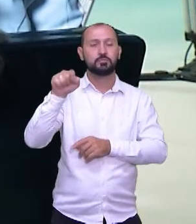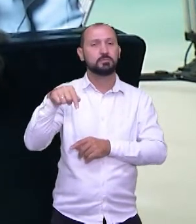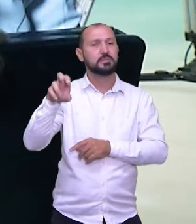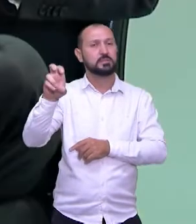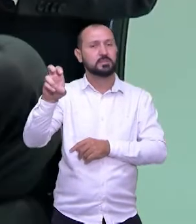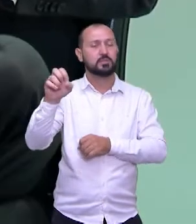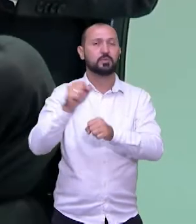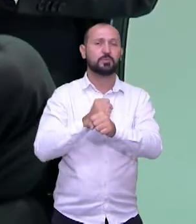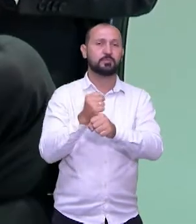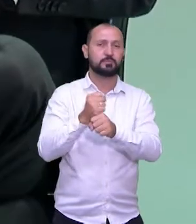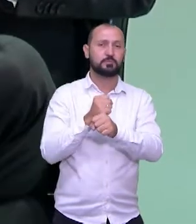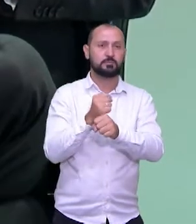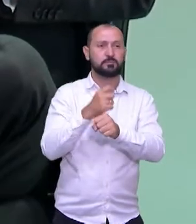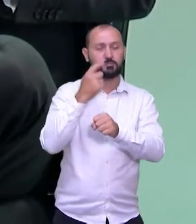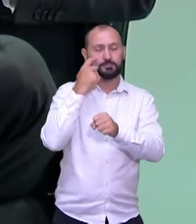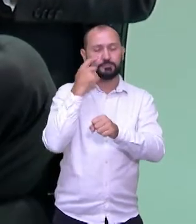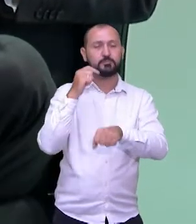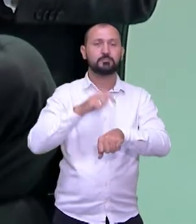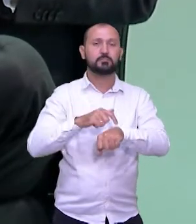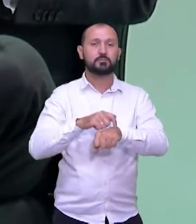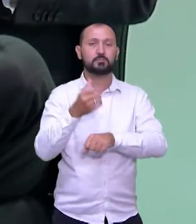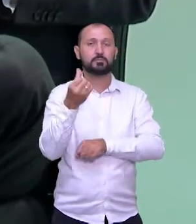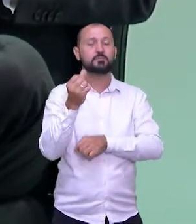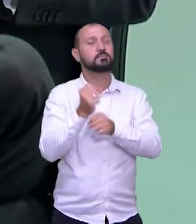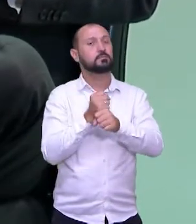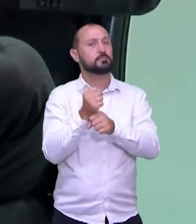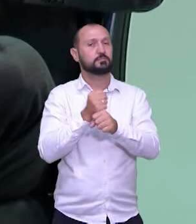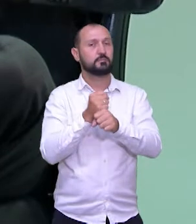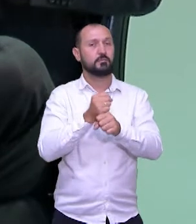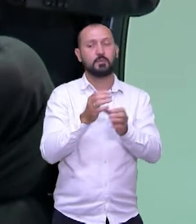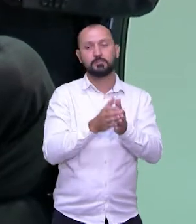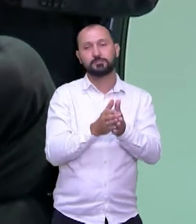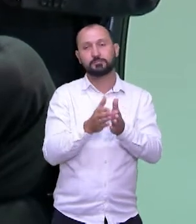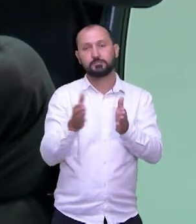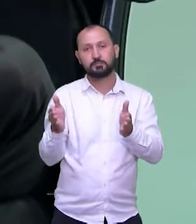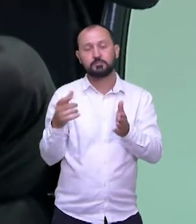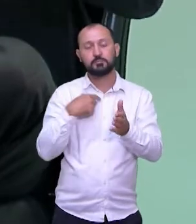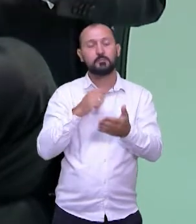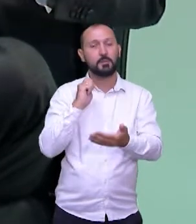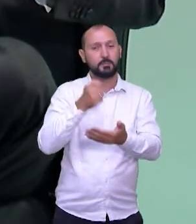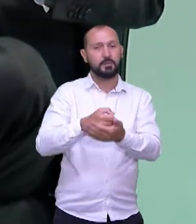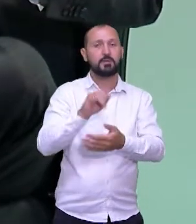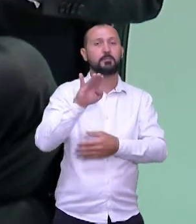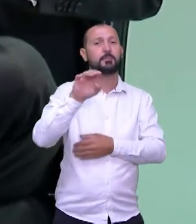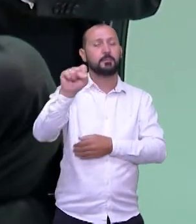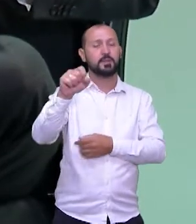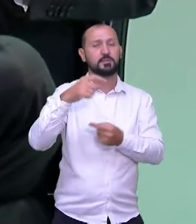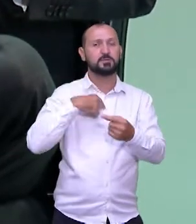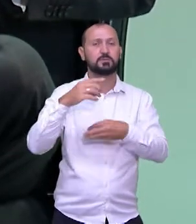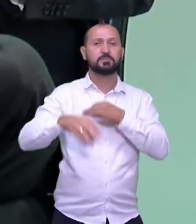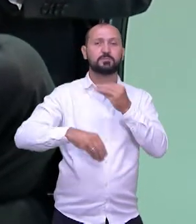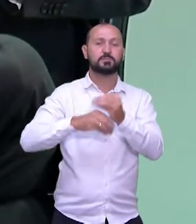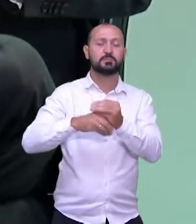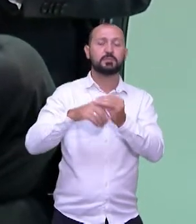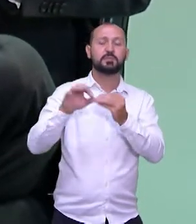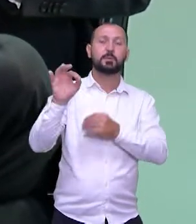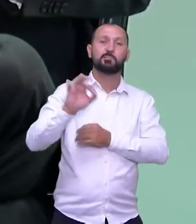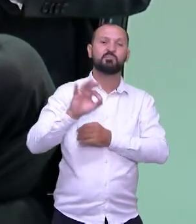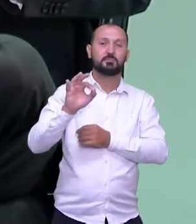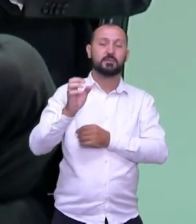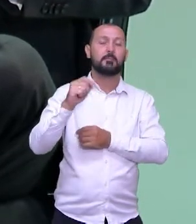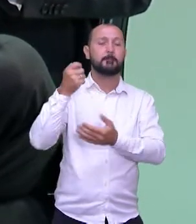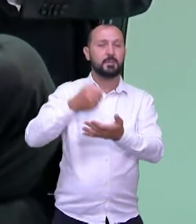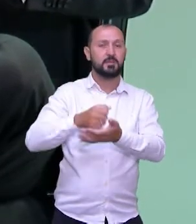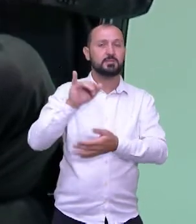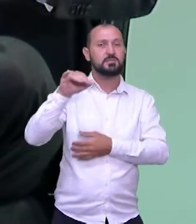1/5 por ano até chegar, cumprir o prazo dos 6 anos. E durante esse período, ele paga IBS e compensa com o restante do tributo